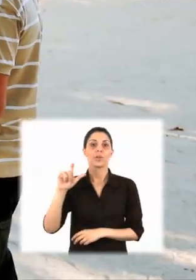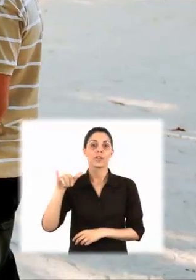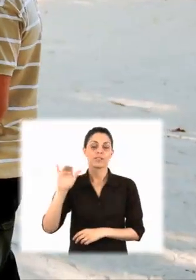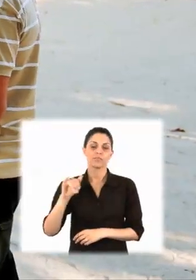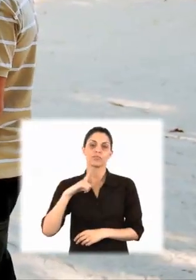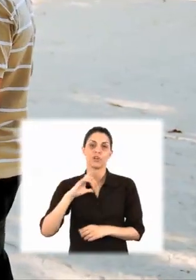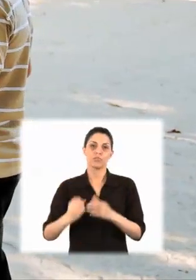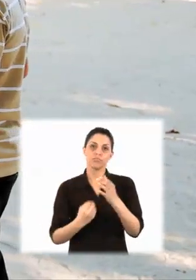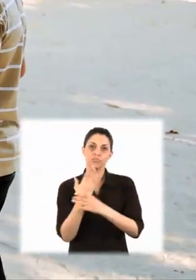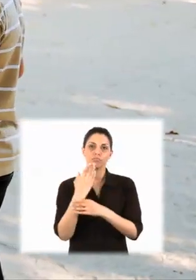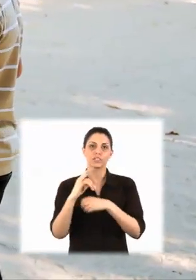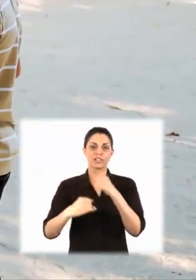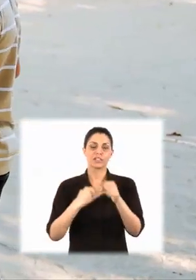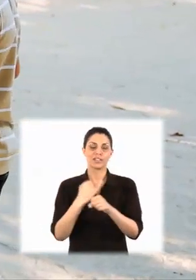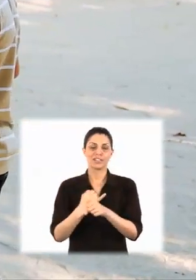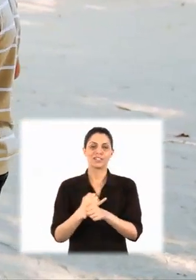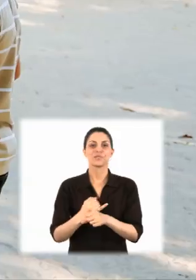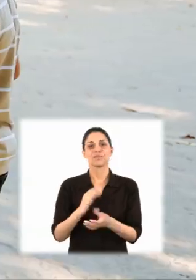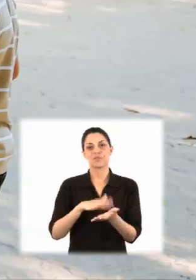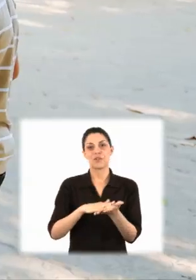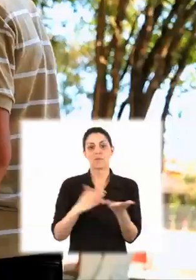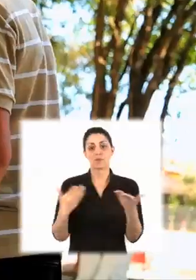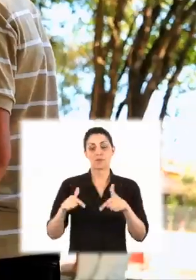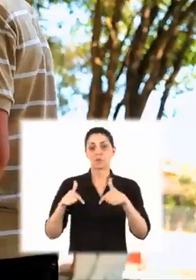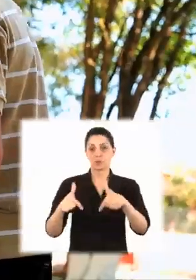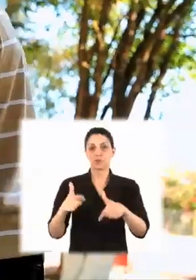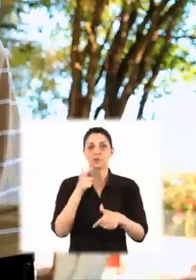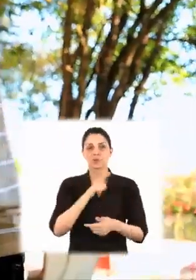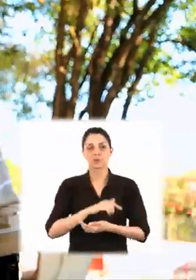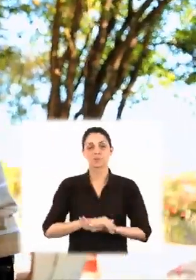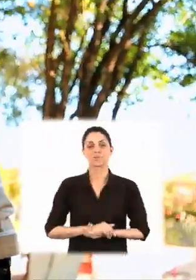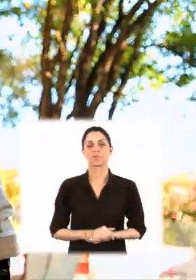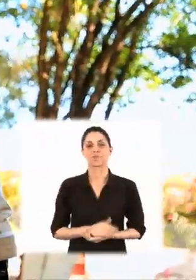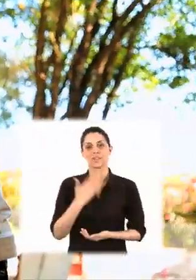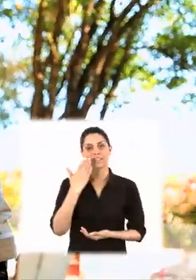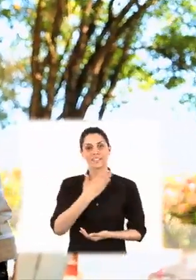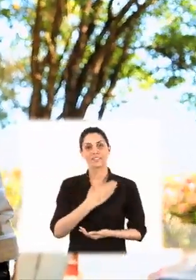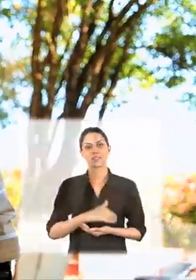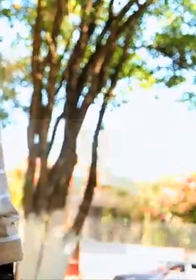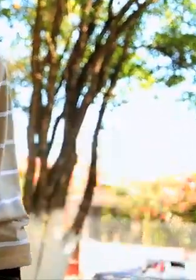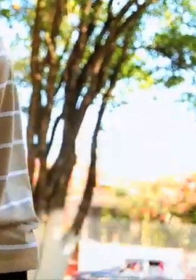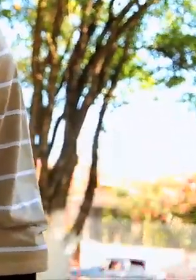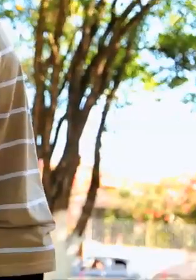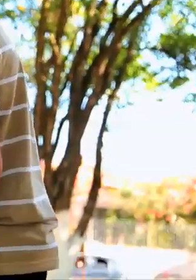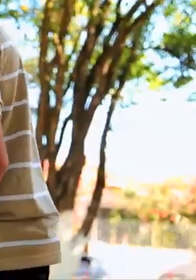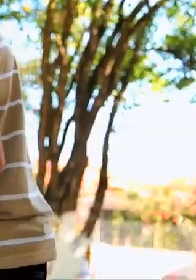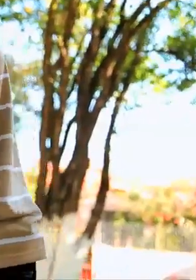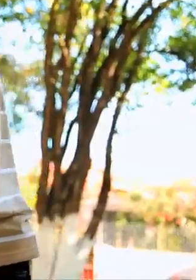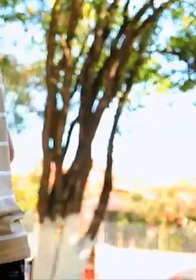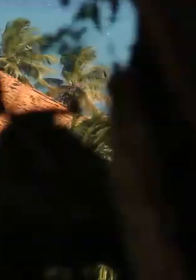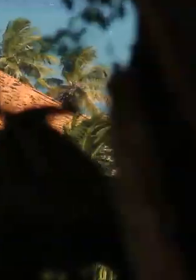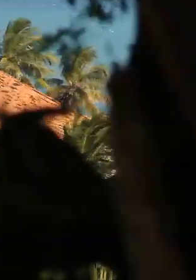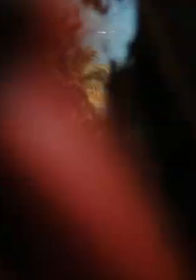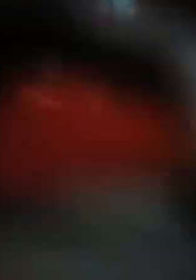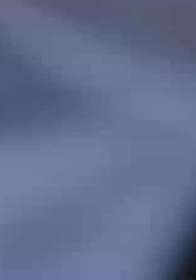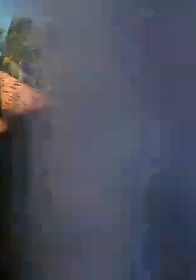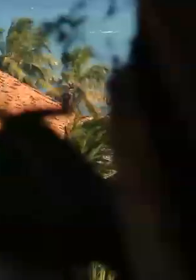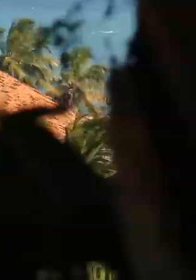esse seu texto sobre bullying no blog que a gente te propôs. Parabéns pelo desafio de hoje, muito bem cumprido. Obrigado.